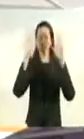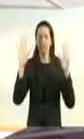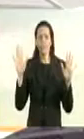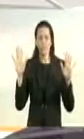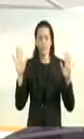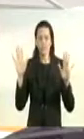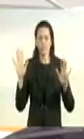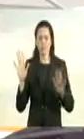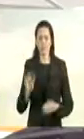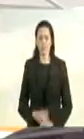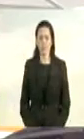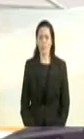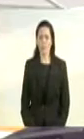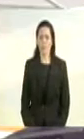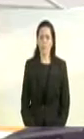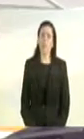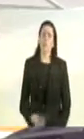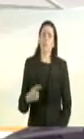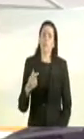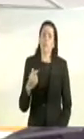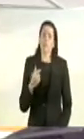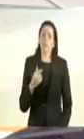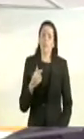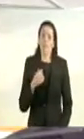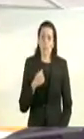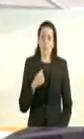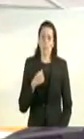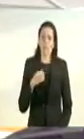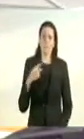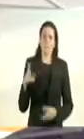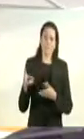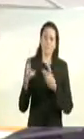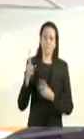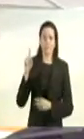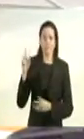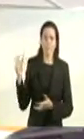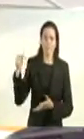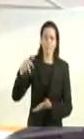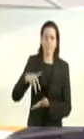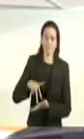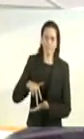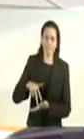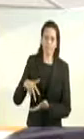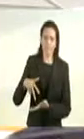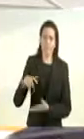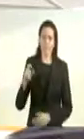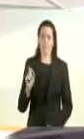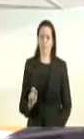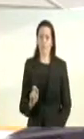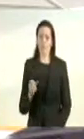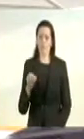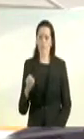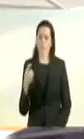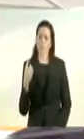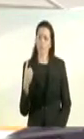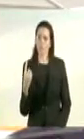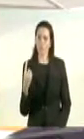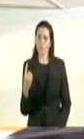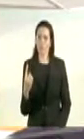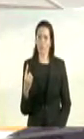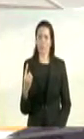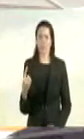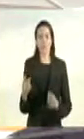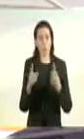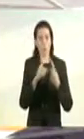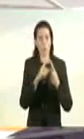subiu, confirmou a denúncia, disse que sim, apenas um funcionário é efetivo do governo, que o outro